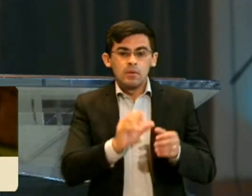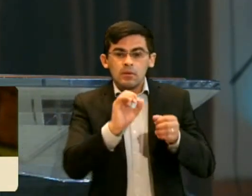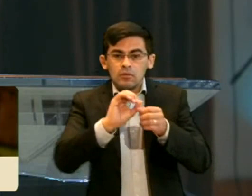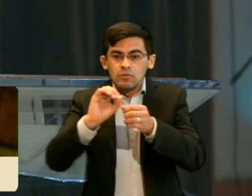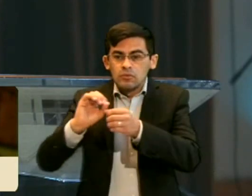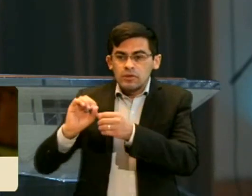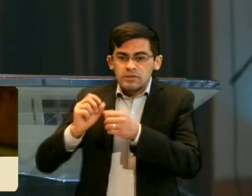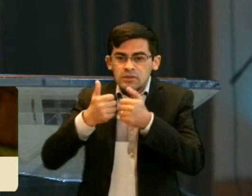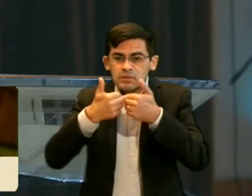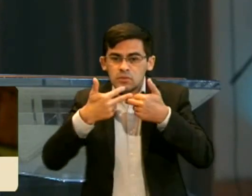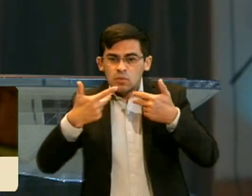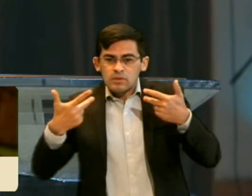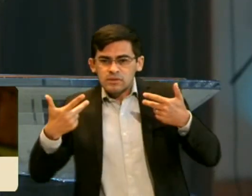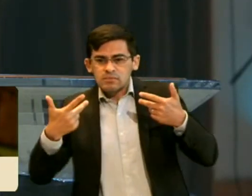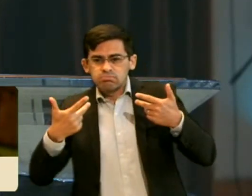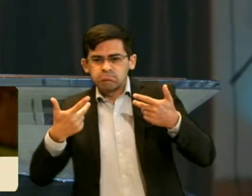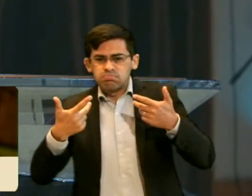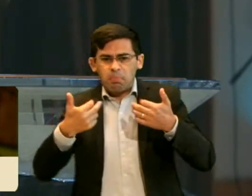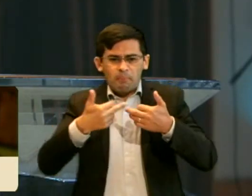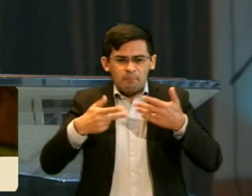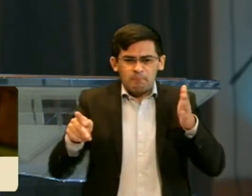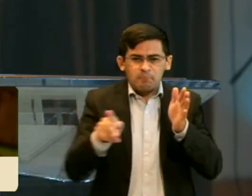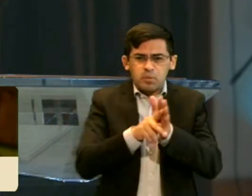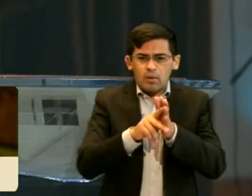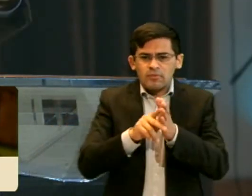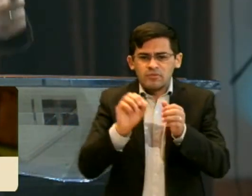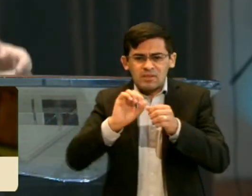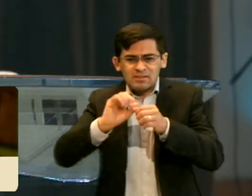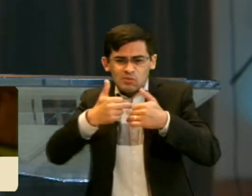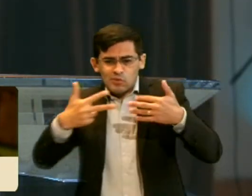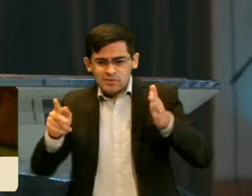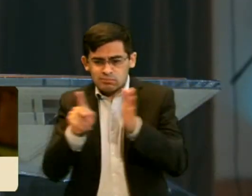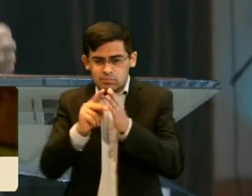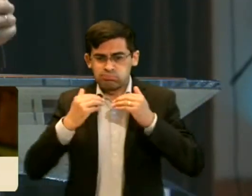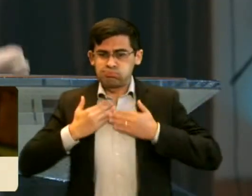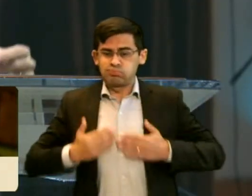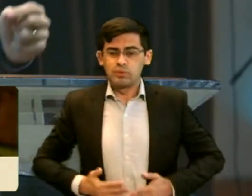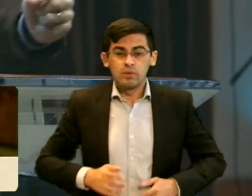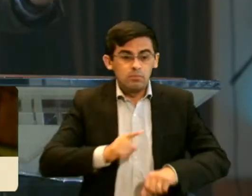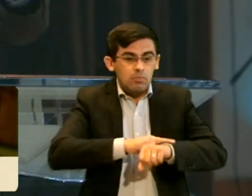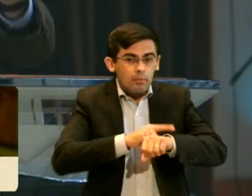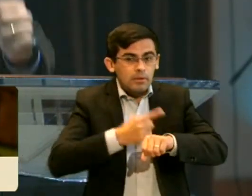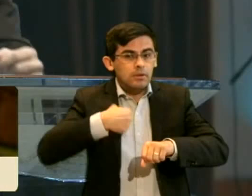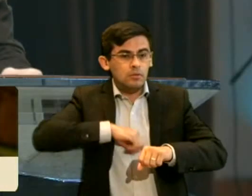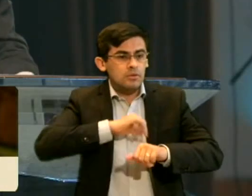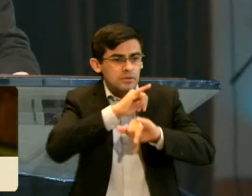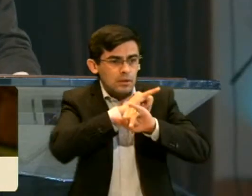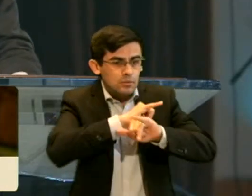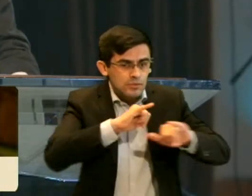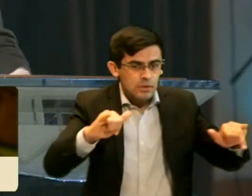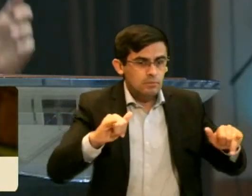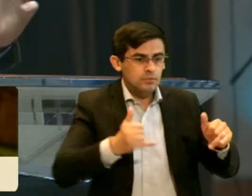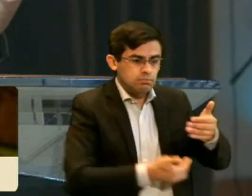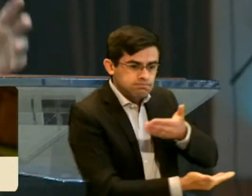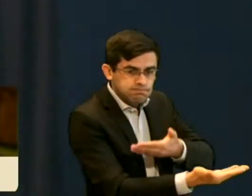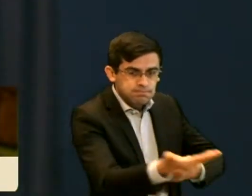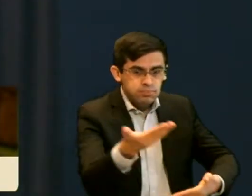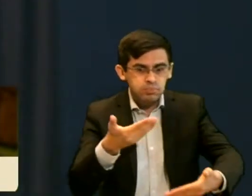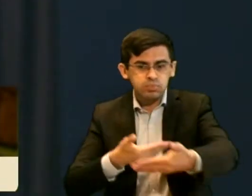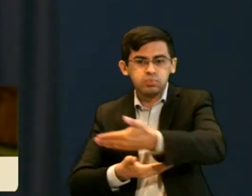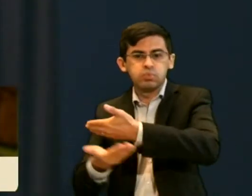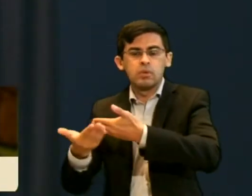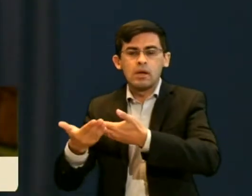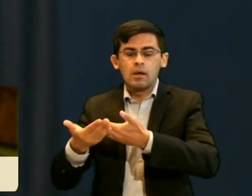fazer reações químicas, produzir hormônios, quando nós compartilhamos. Ele disse,